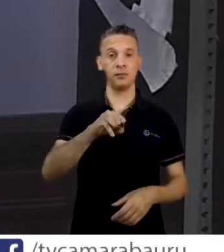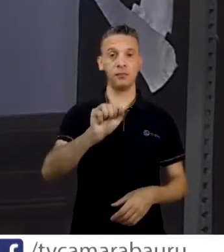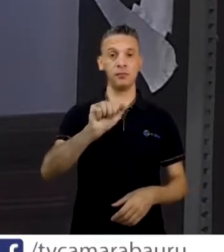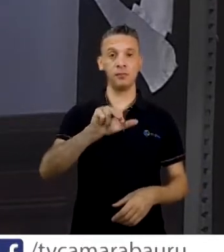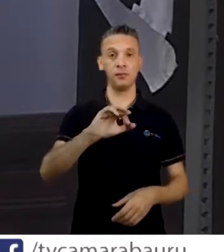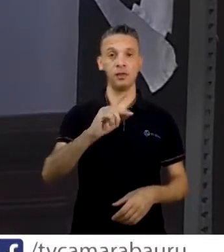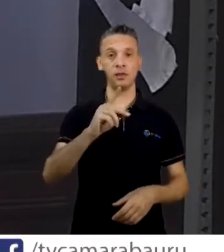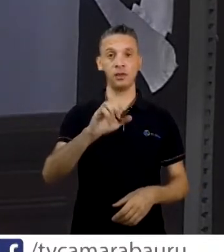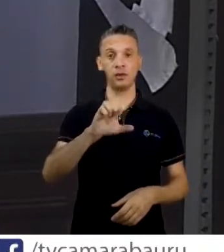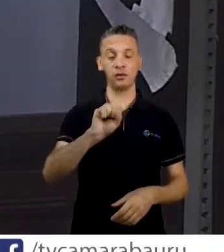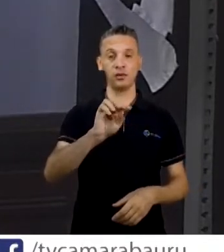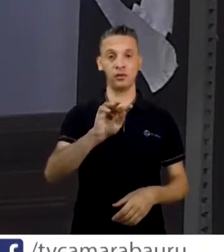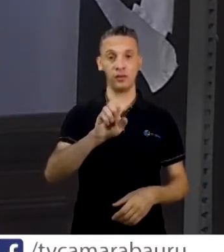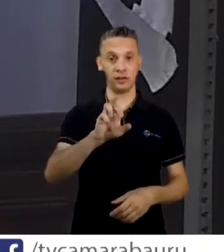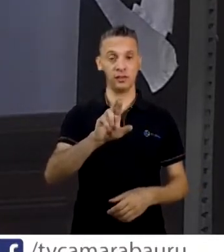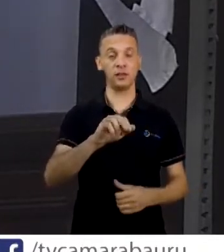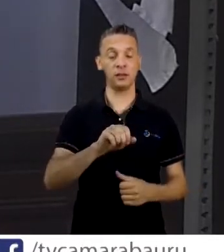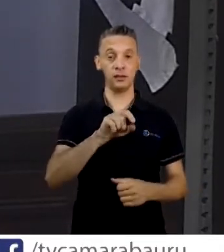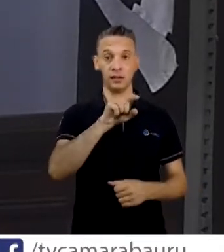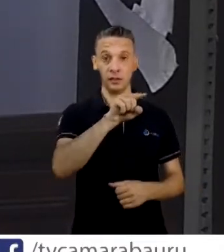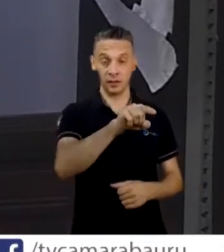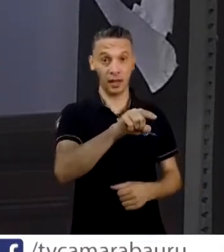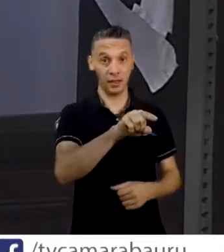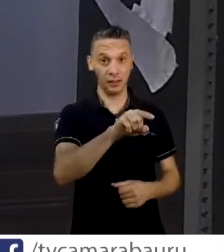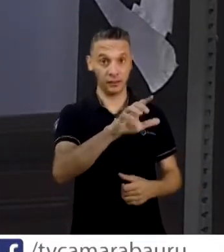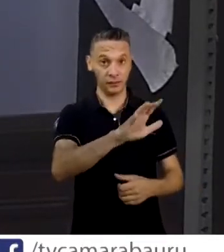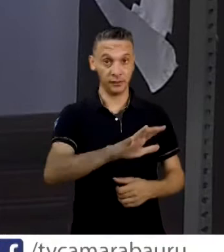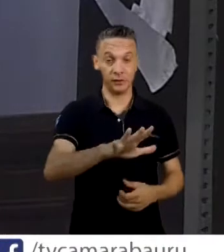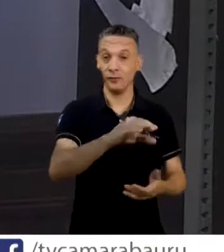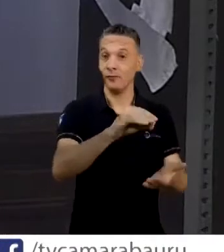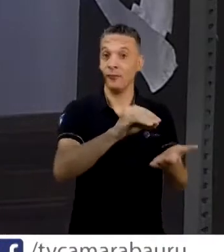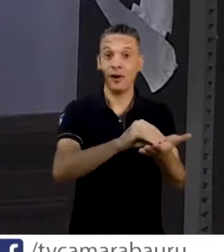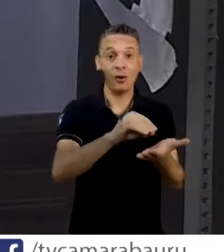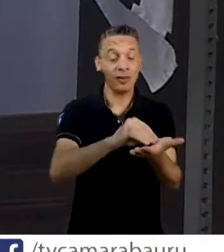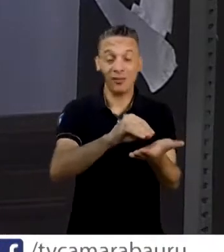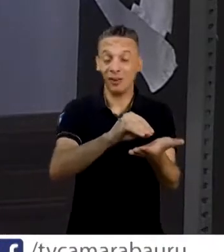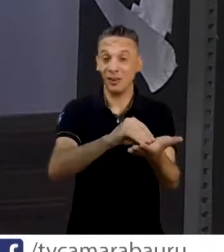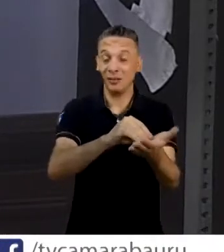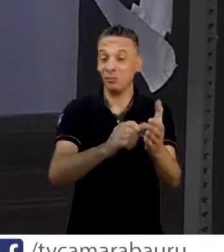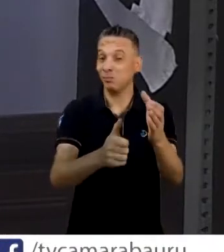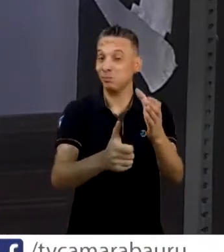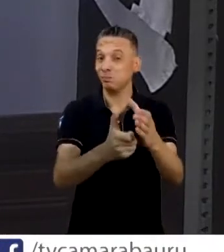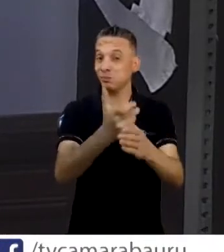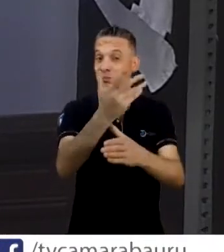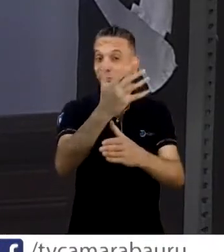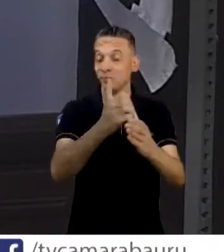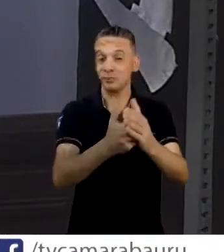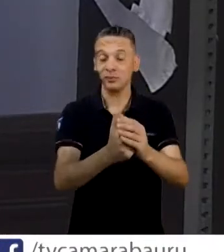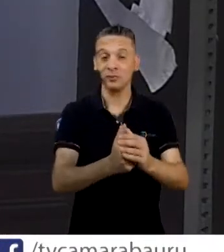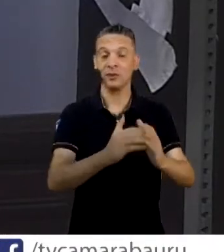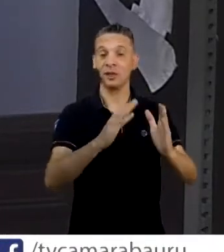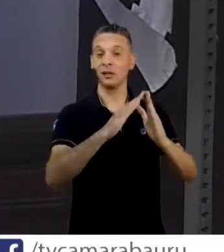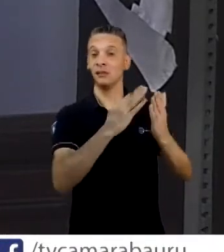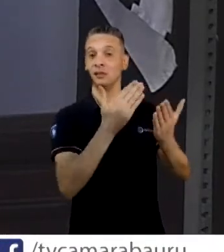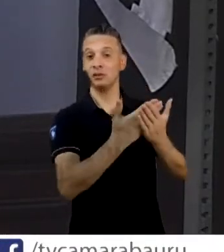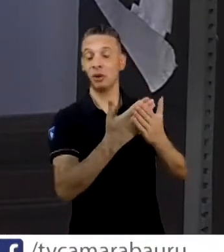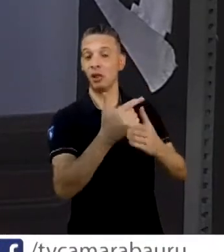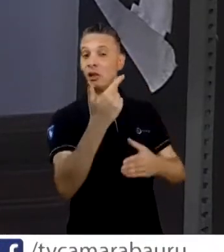aquela região ali que praticamente falta tudo. Não tem infraestrutura, não tem creche, não tem escola, enfim, não